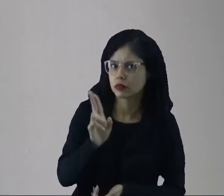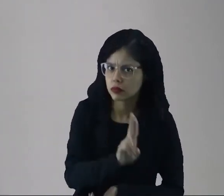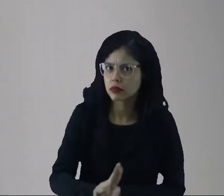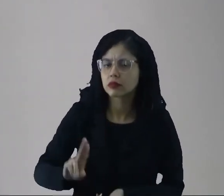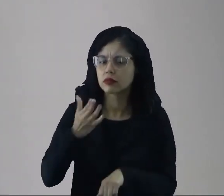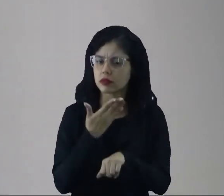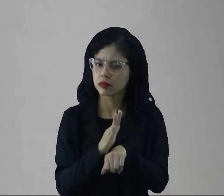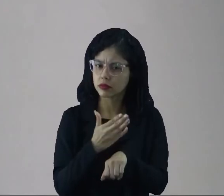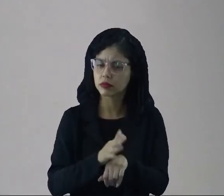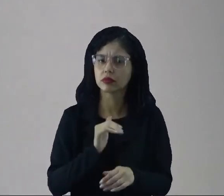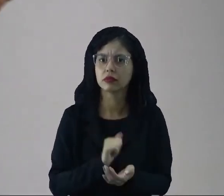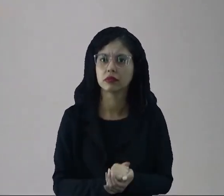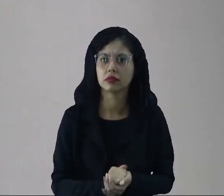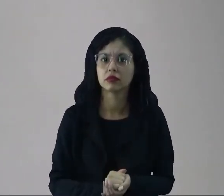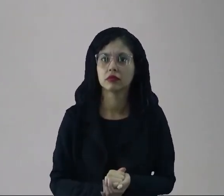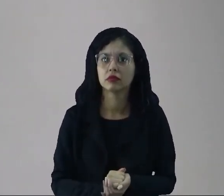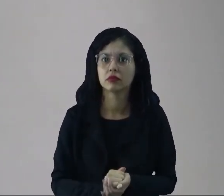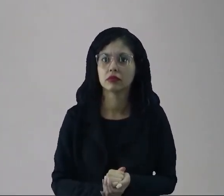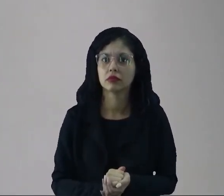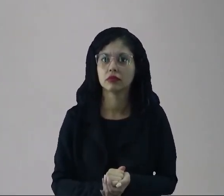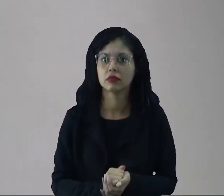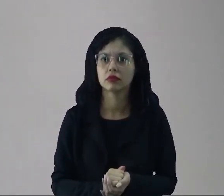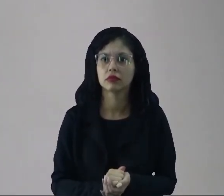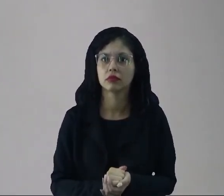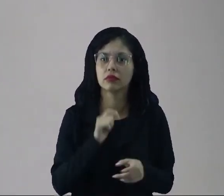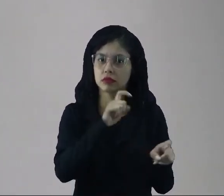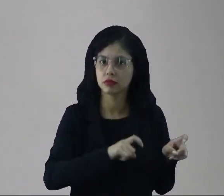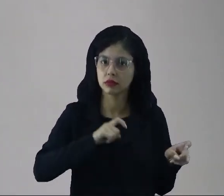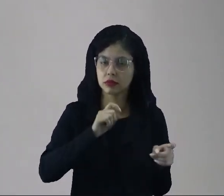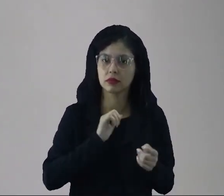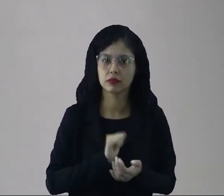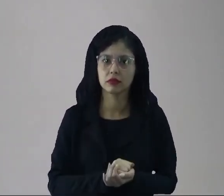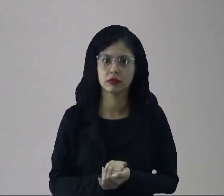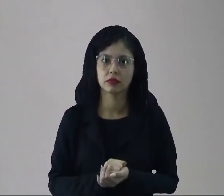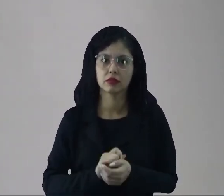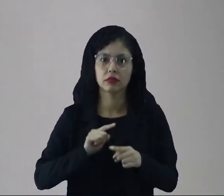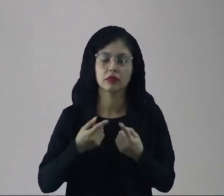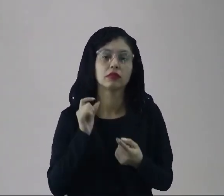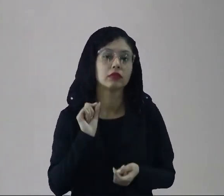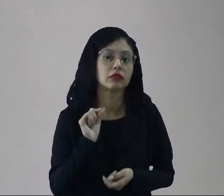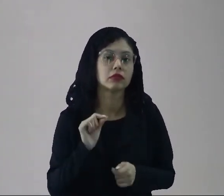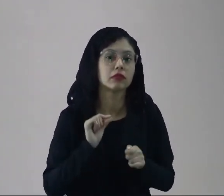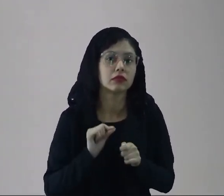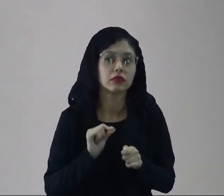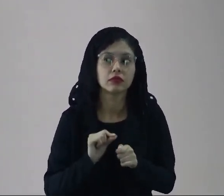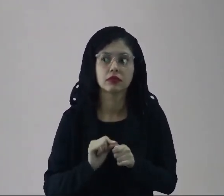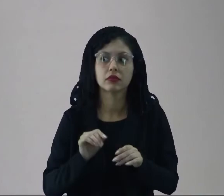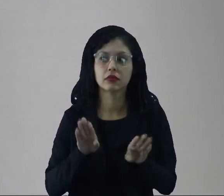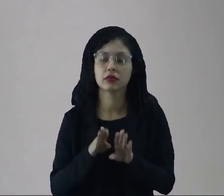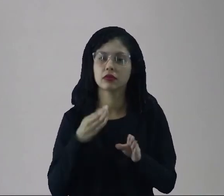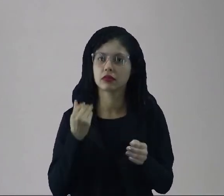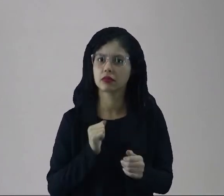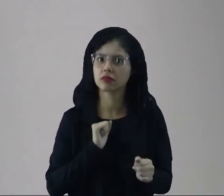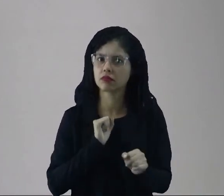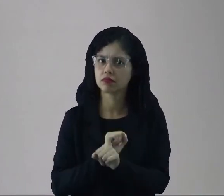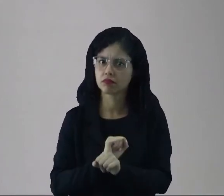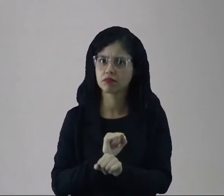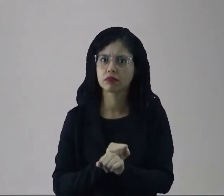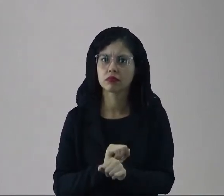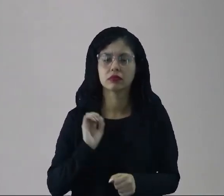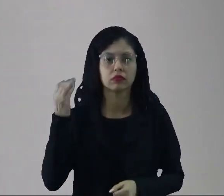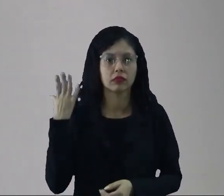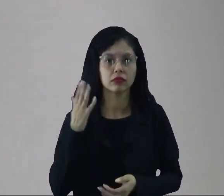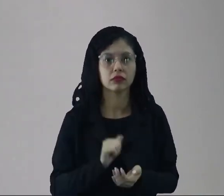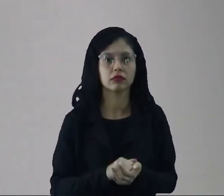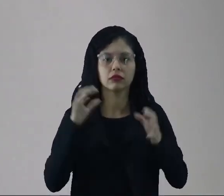tipo de prática, que é o cultivo de agricultura nessas áreas. Mas o que é feito para poder impedir que, quando ocorra